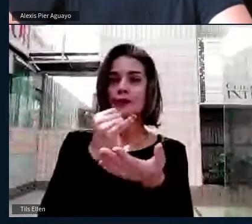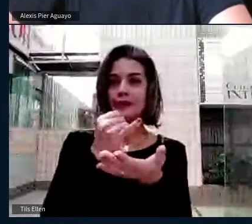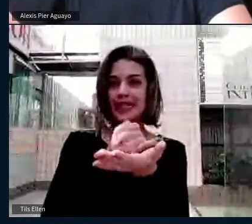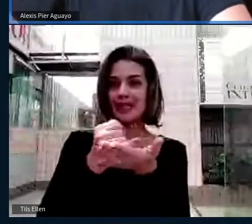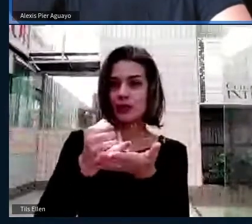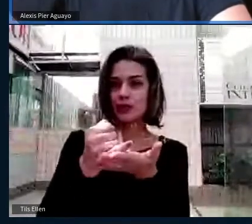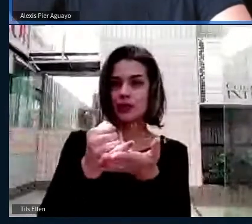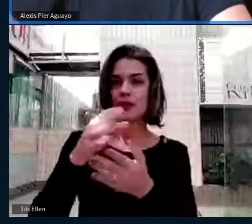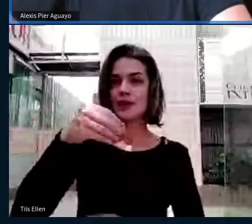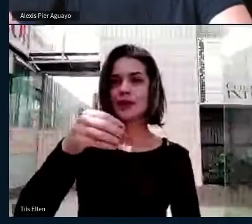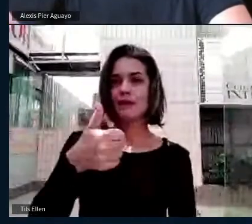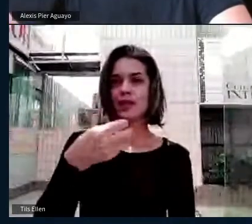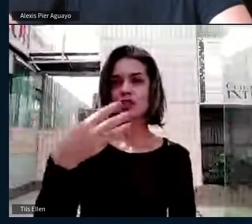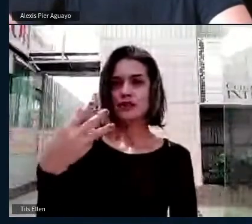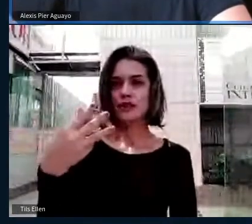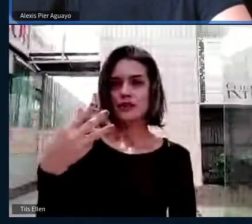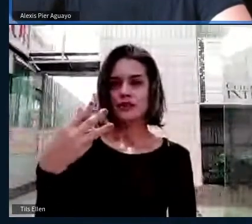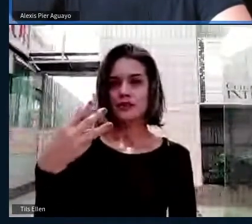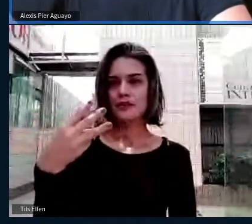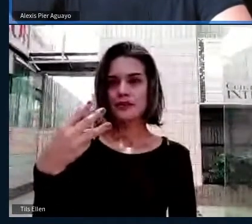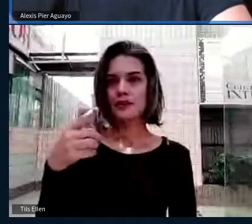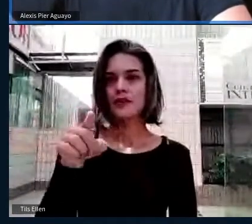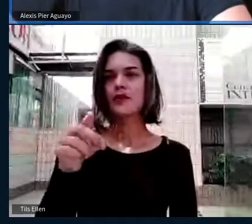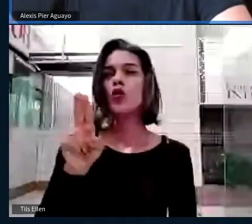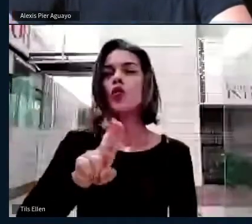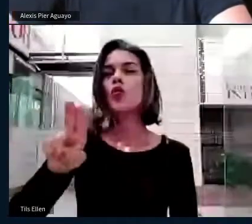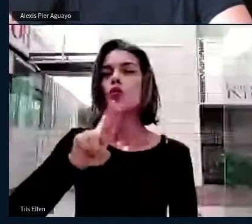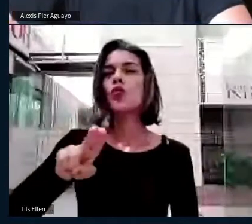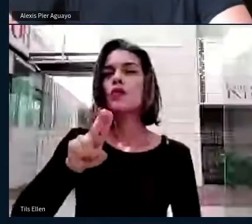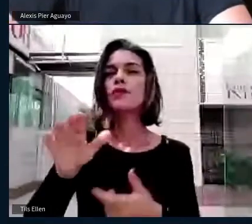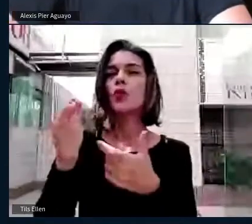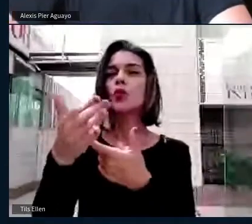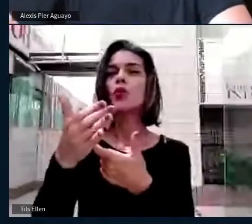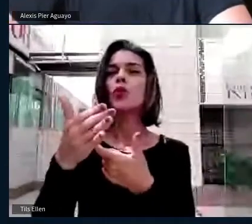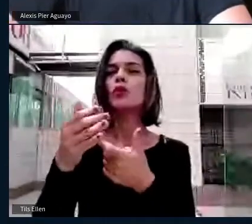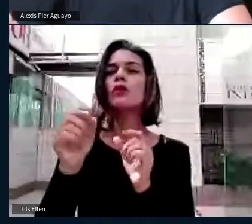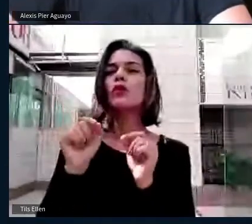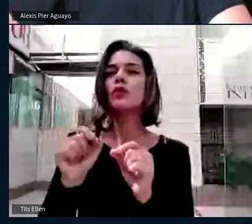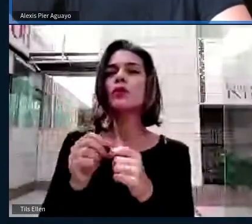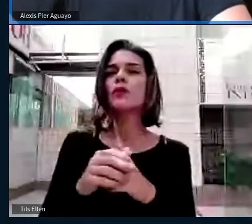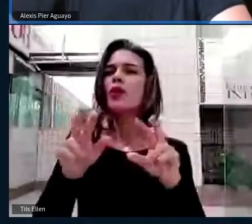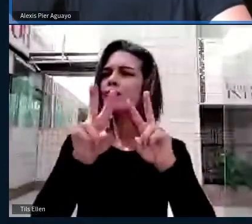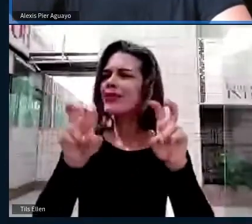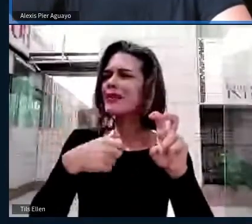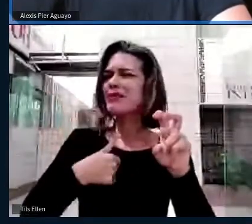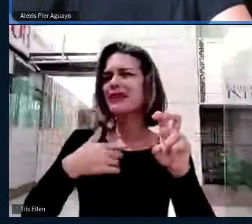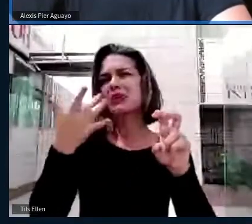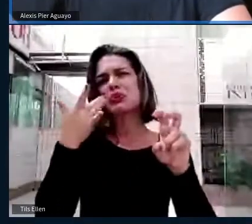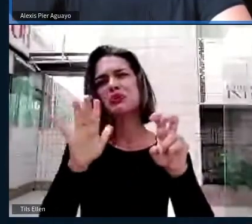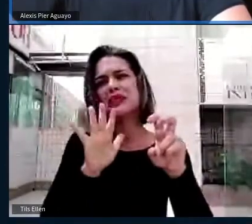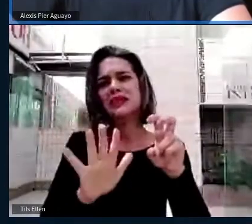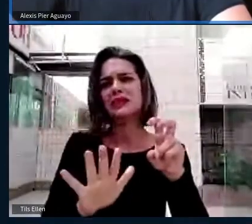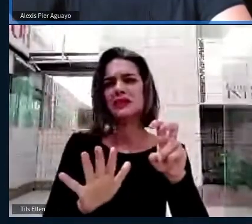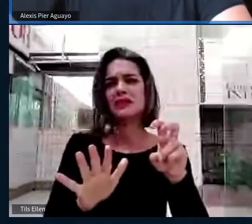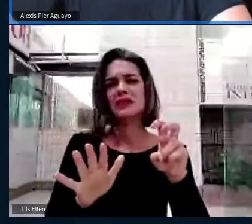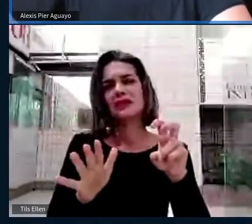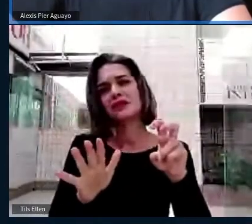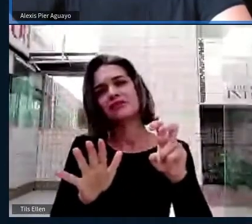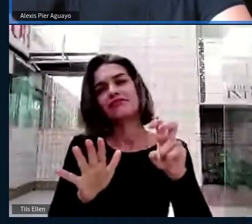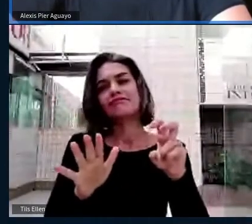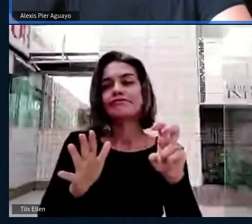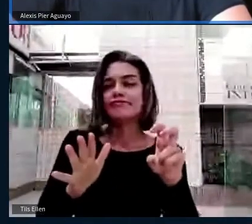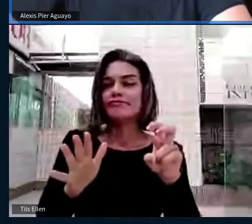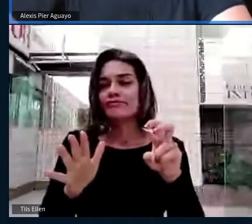na página 13, você usa uma expressão que eu não sei assim, se